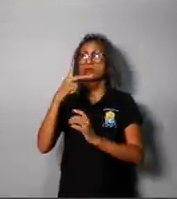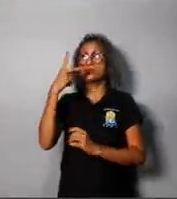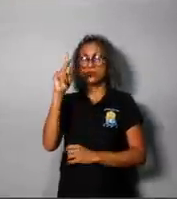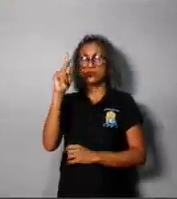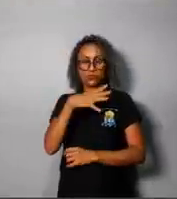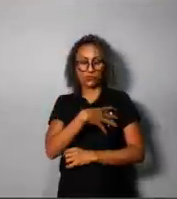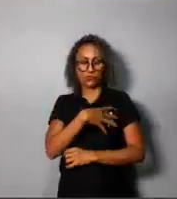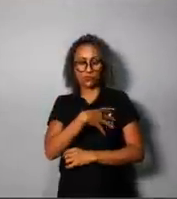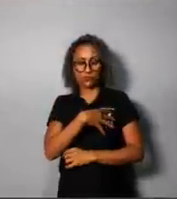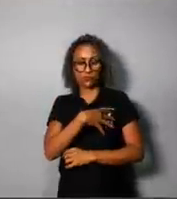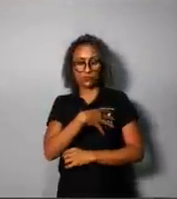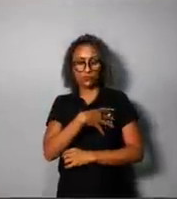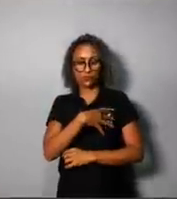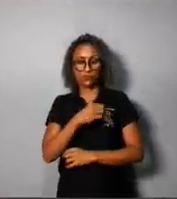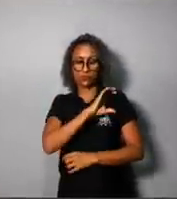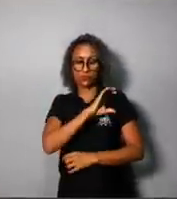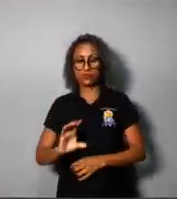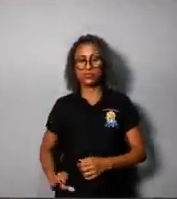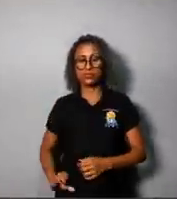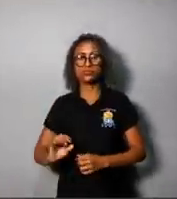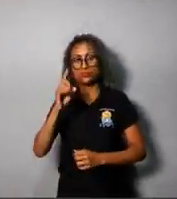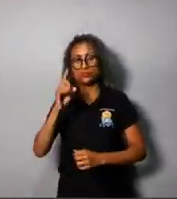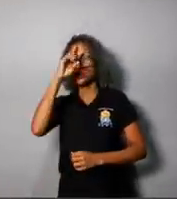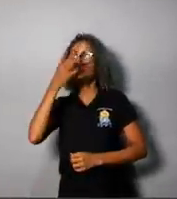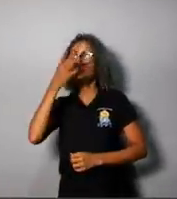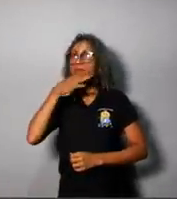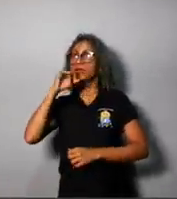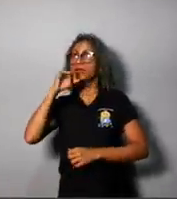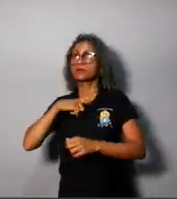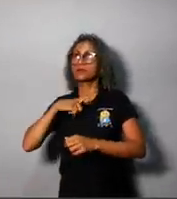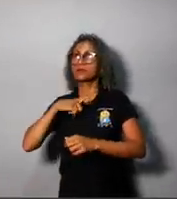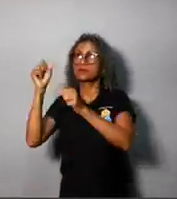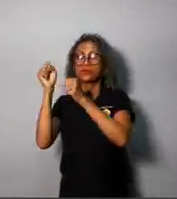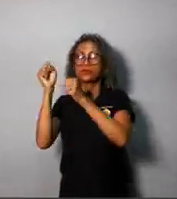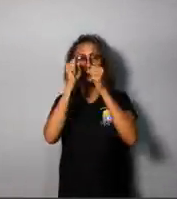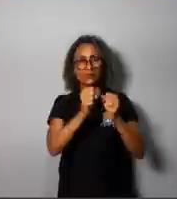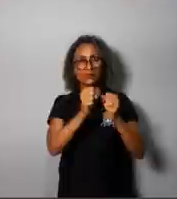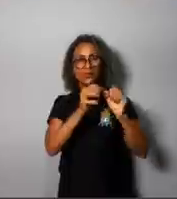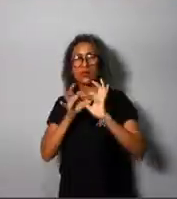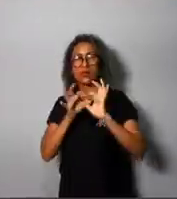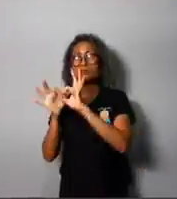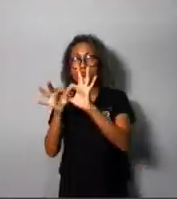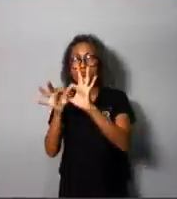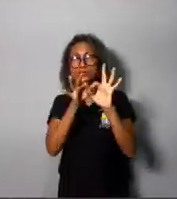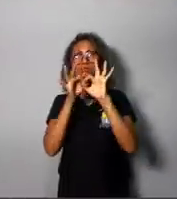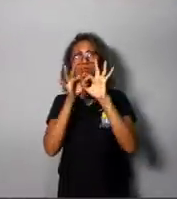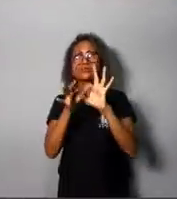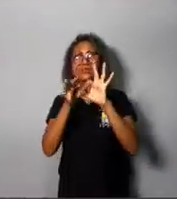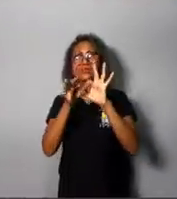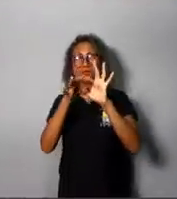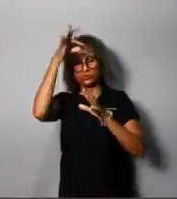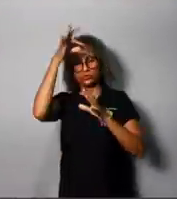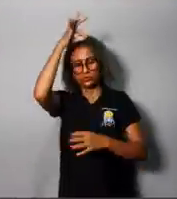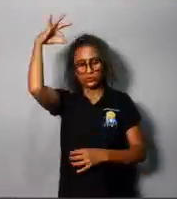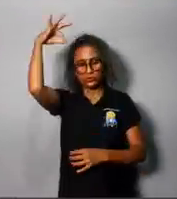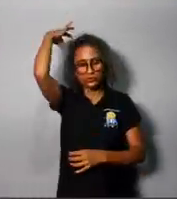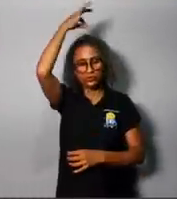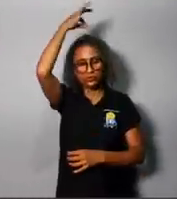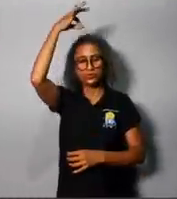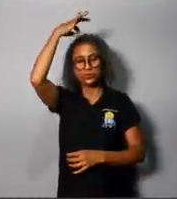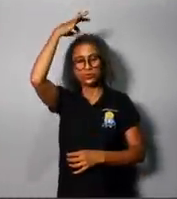Todo-Poderoso, na unidade do Espírito Santo, toda honra e